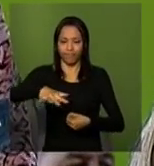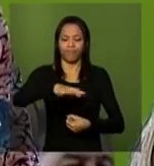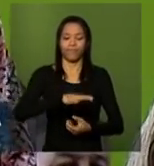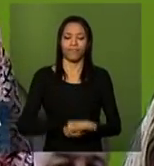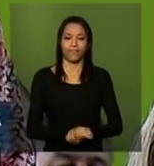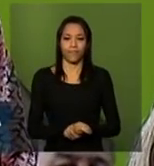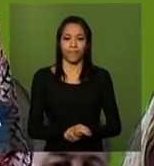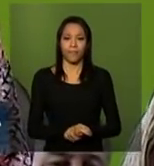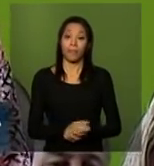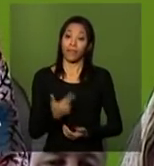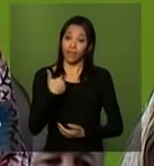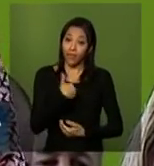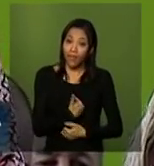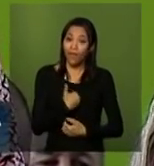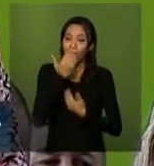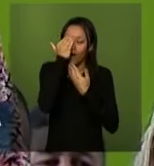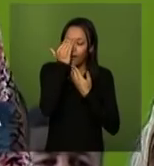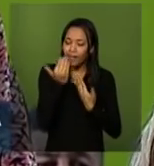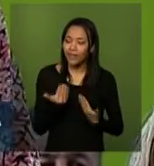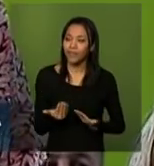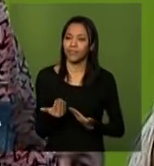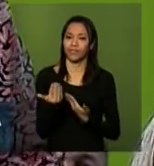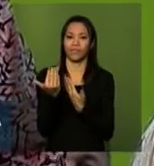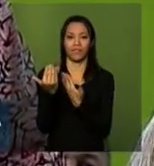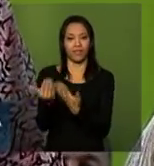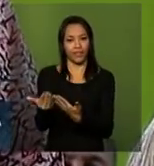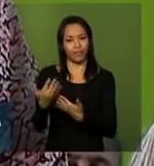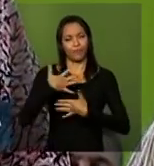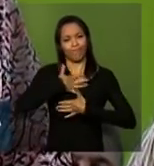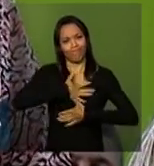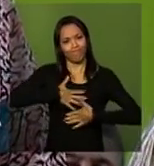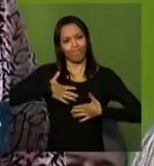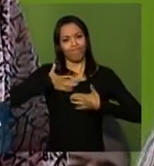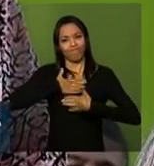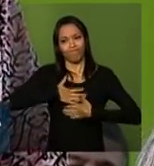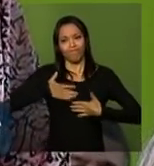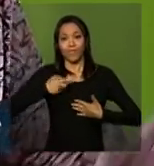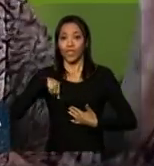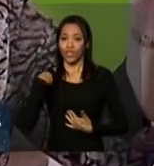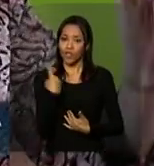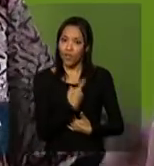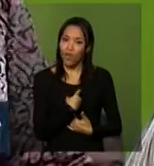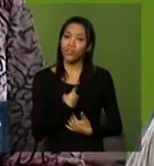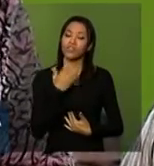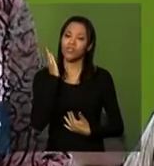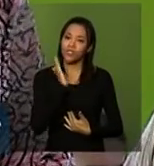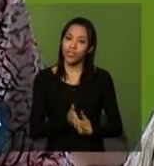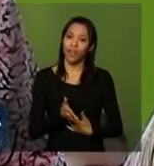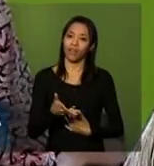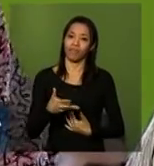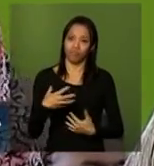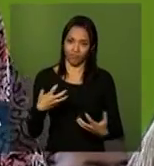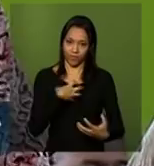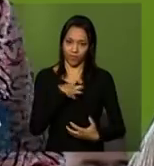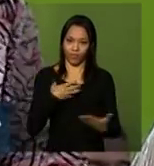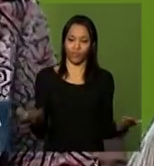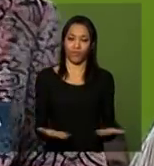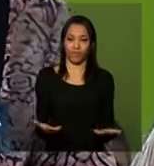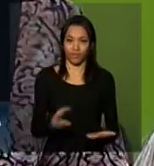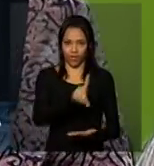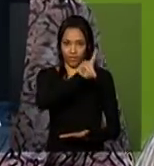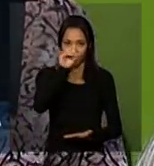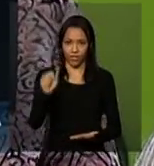deares eu calorosa que nós Recebemos hoje nesse dia